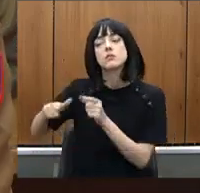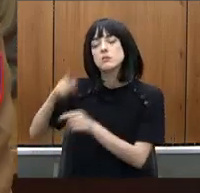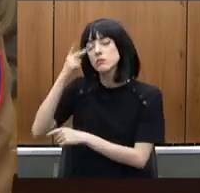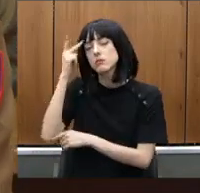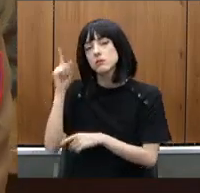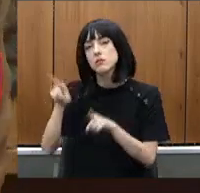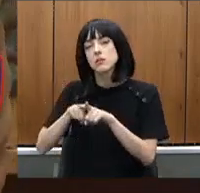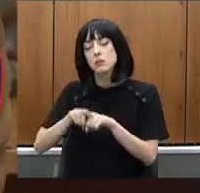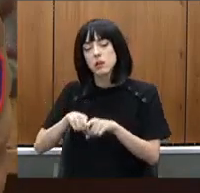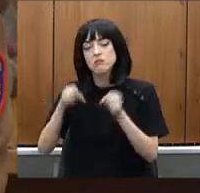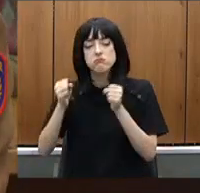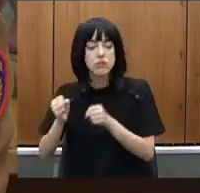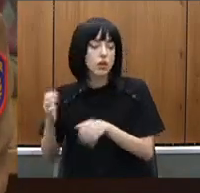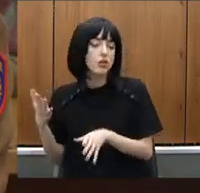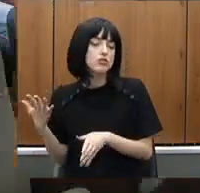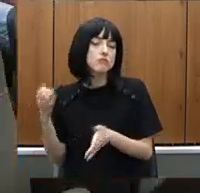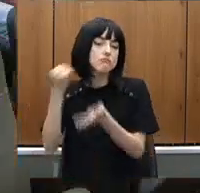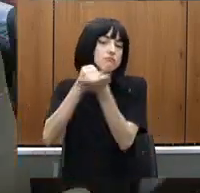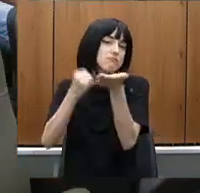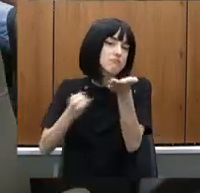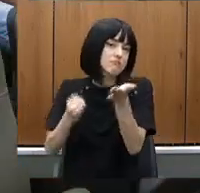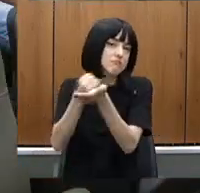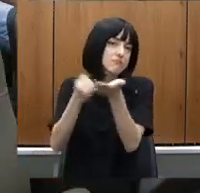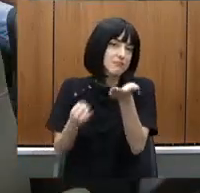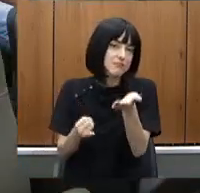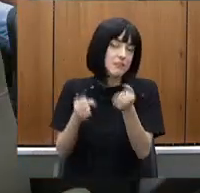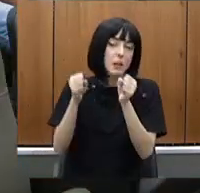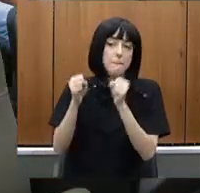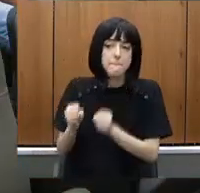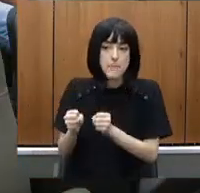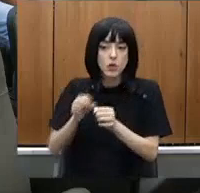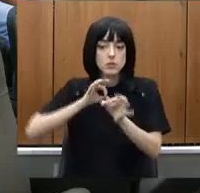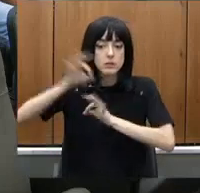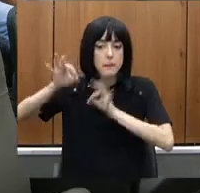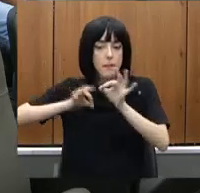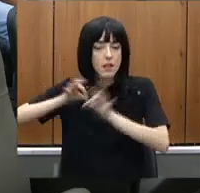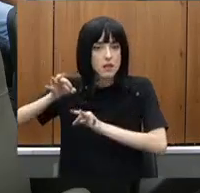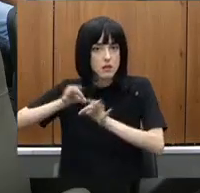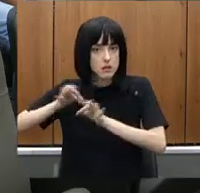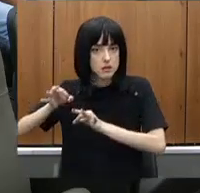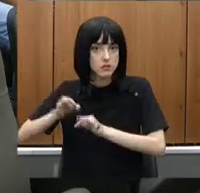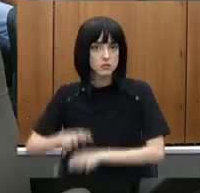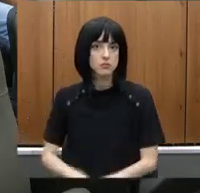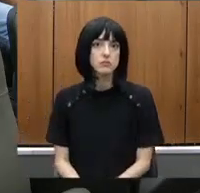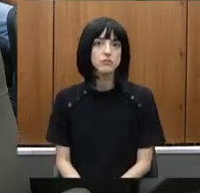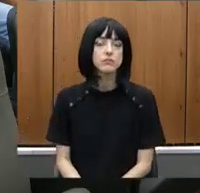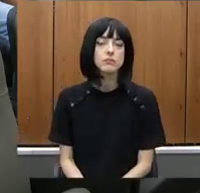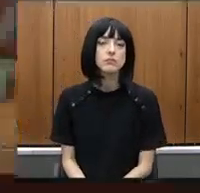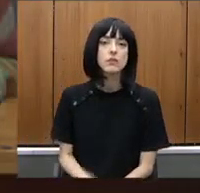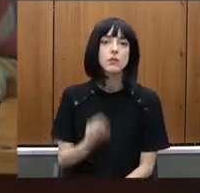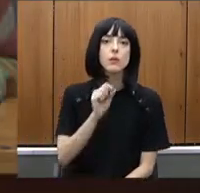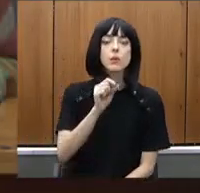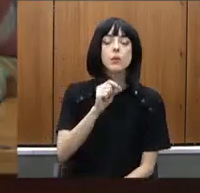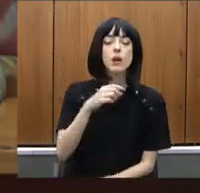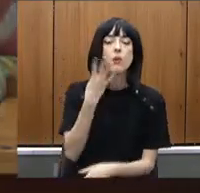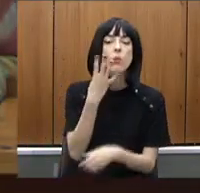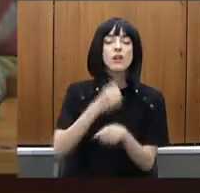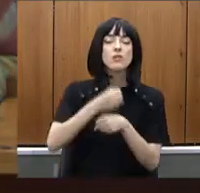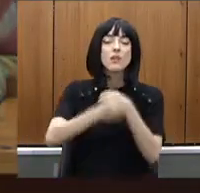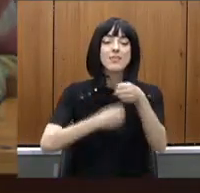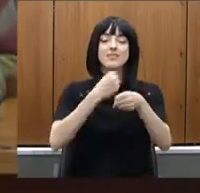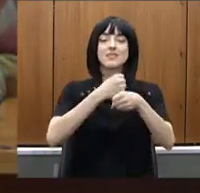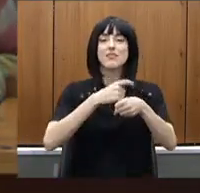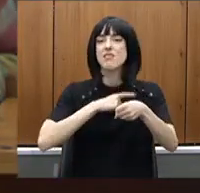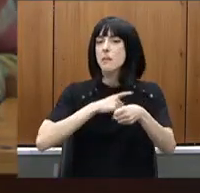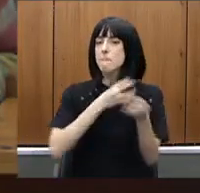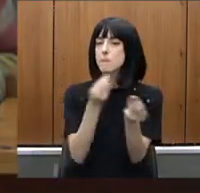possam participar e pode se planejar a fala É nos próximos quatro anos nós vamos ter concurso para soldado para o CFO